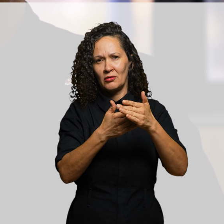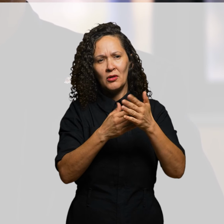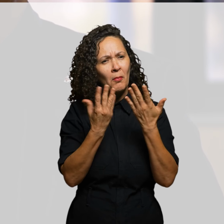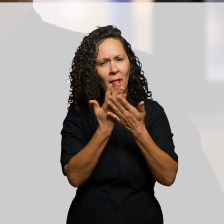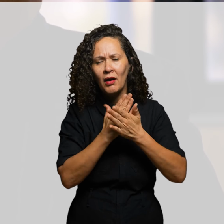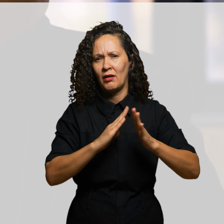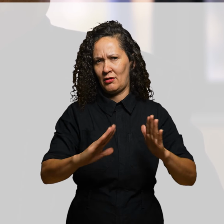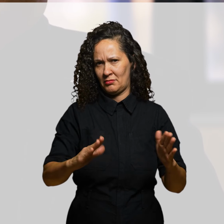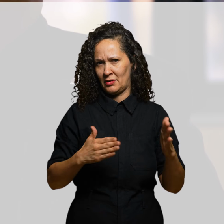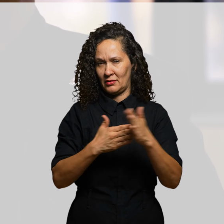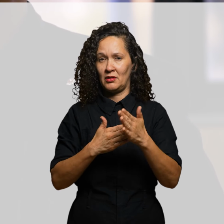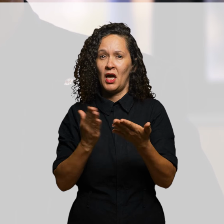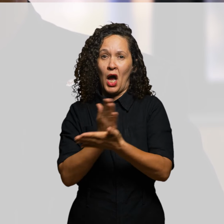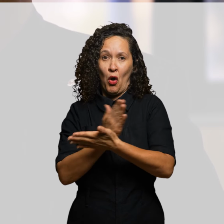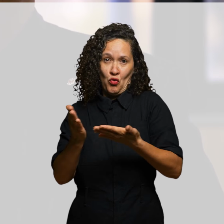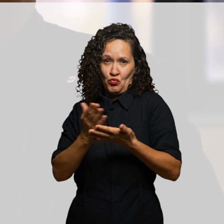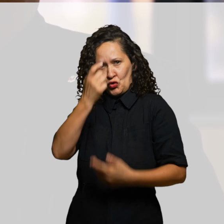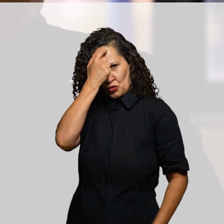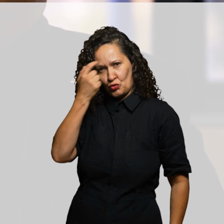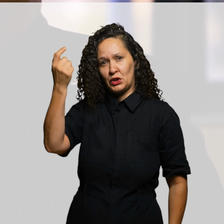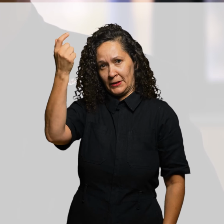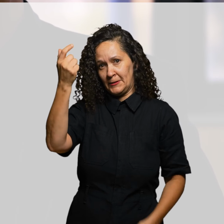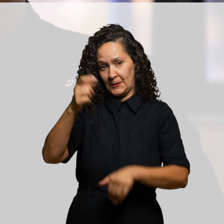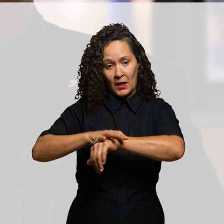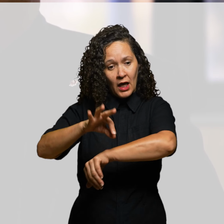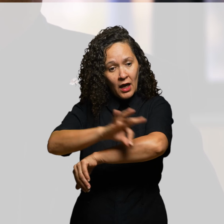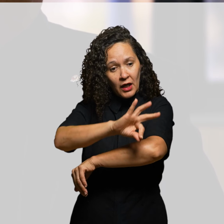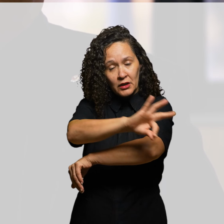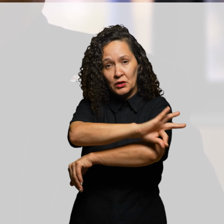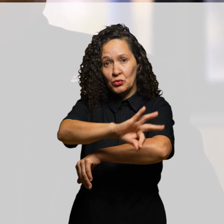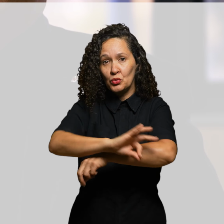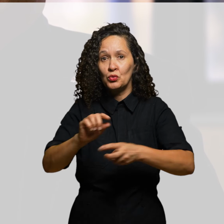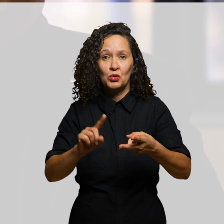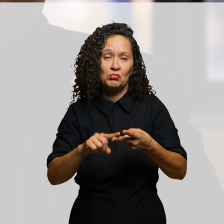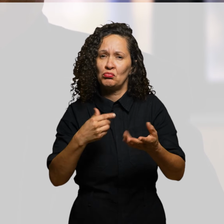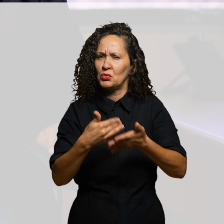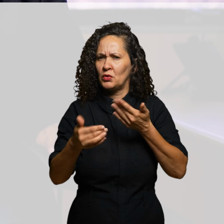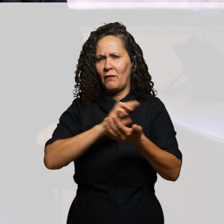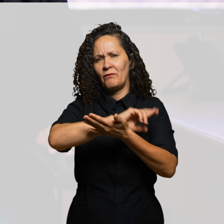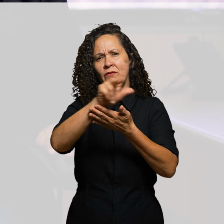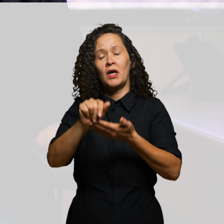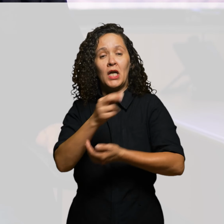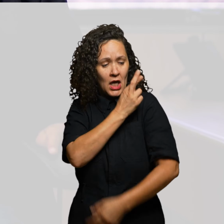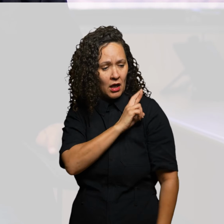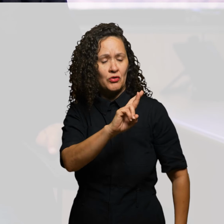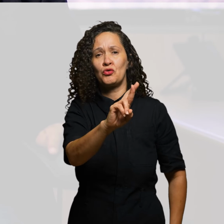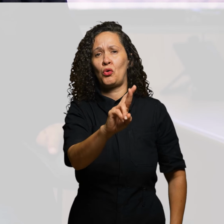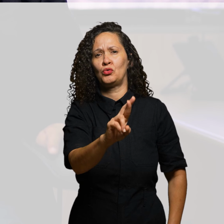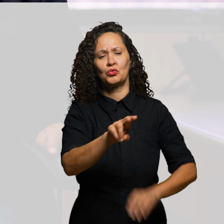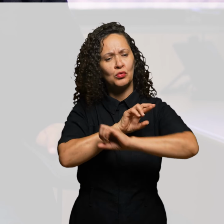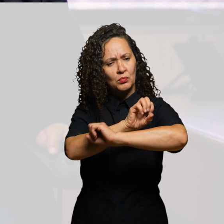barreira. Ela pode ser atitudinal, pode ser arquitetônica, pode ser religiosa,